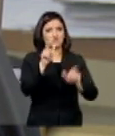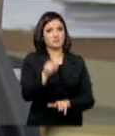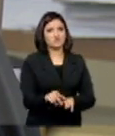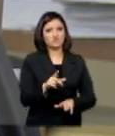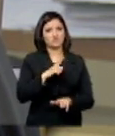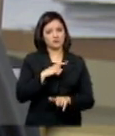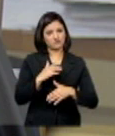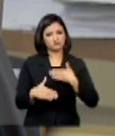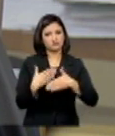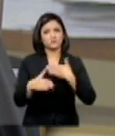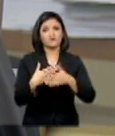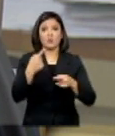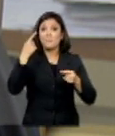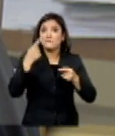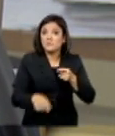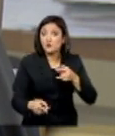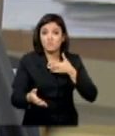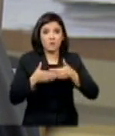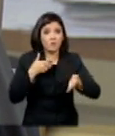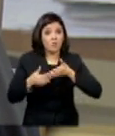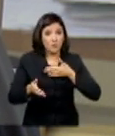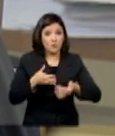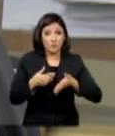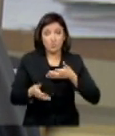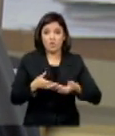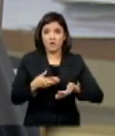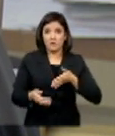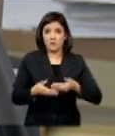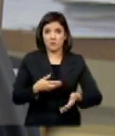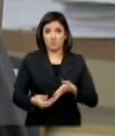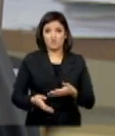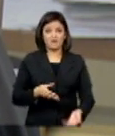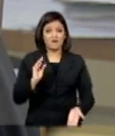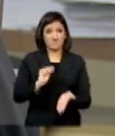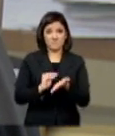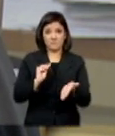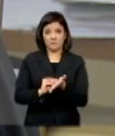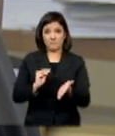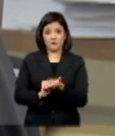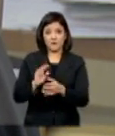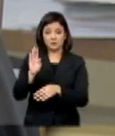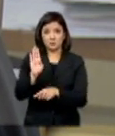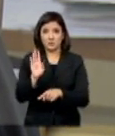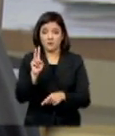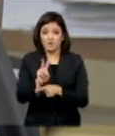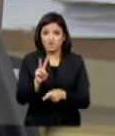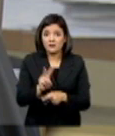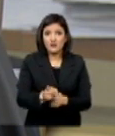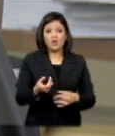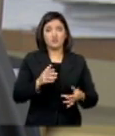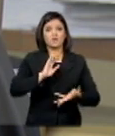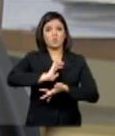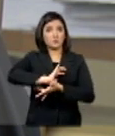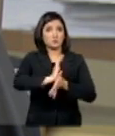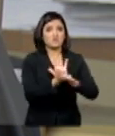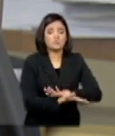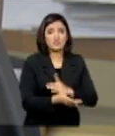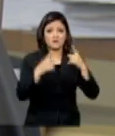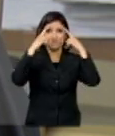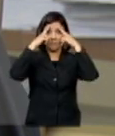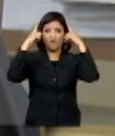proibido todo e qualquer forma de negligência discriminação violência crueldade e opressão